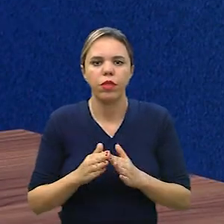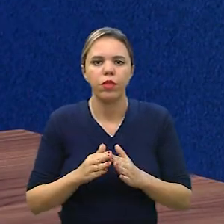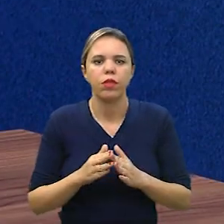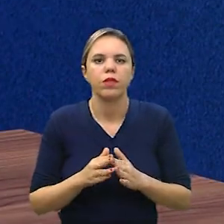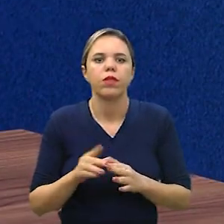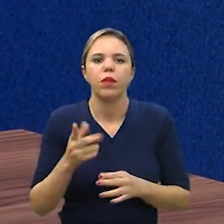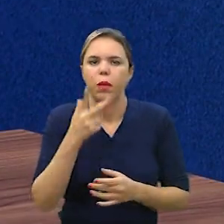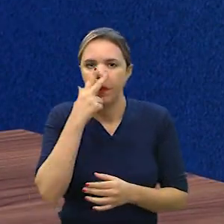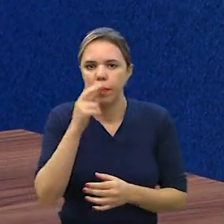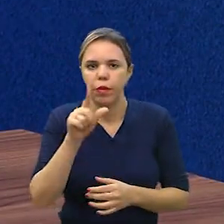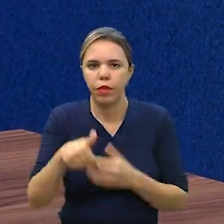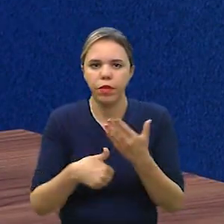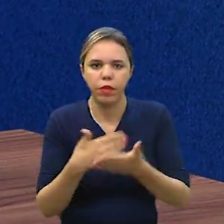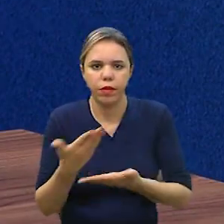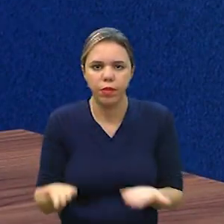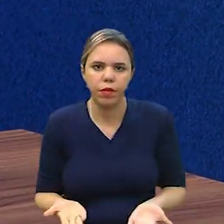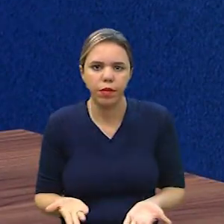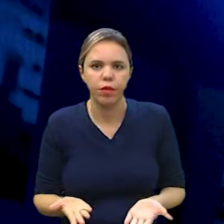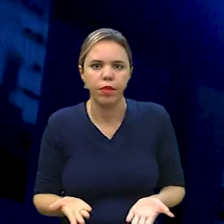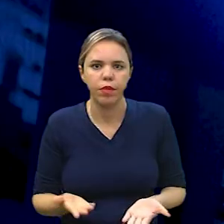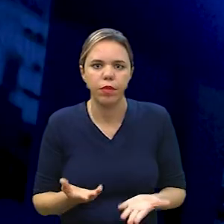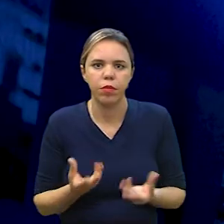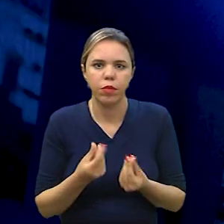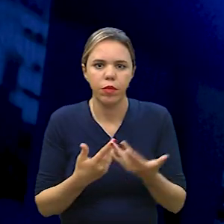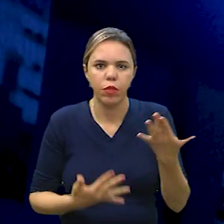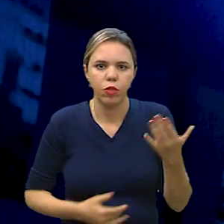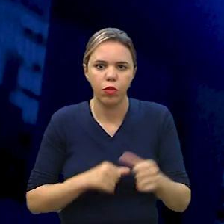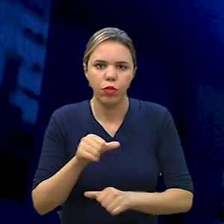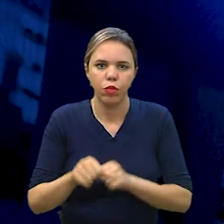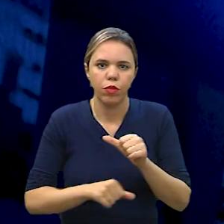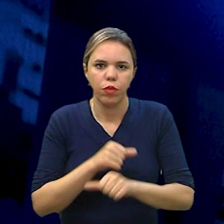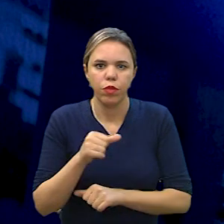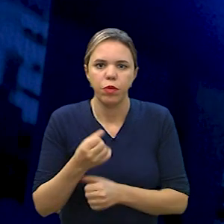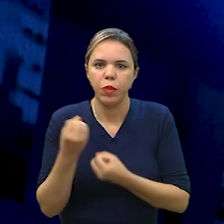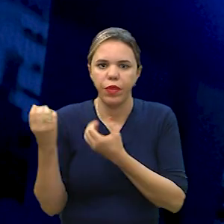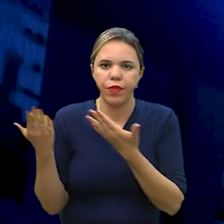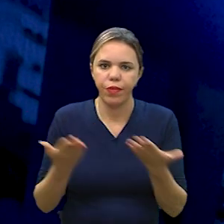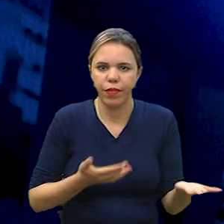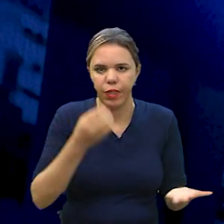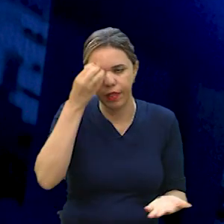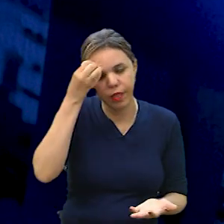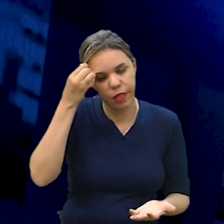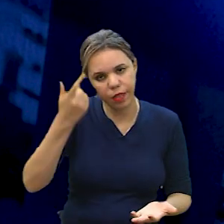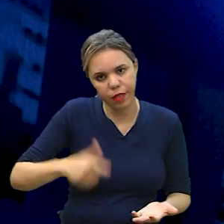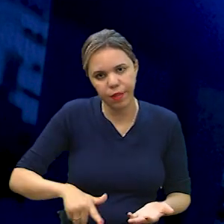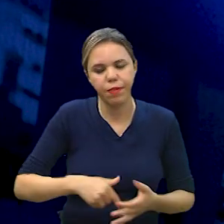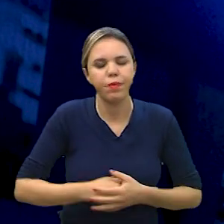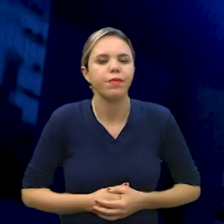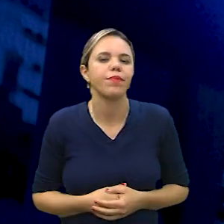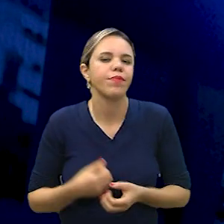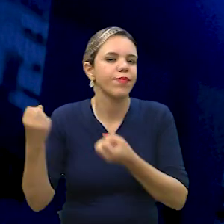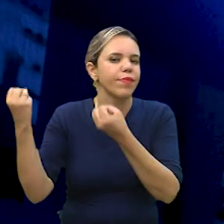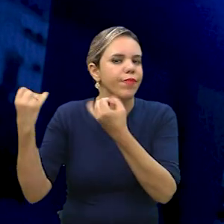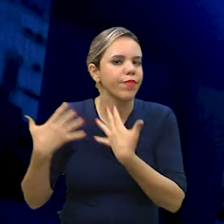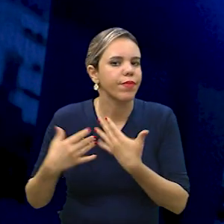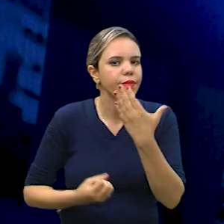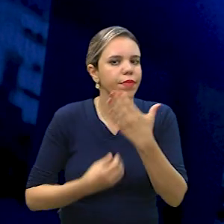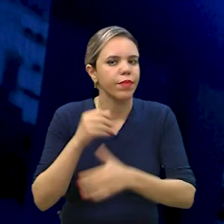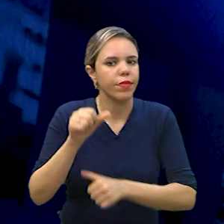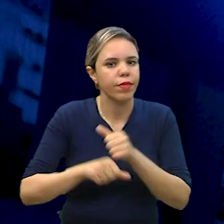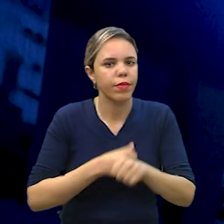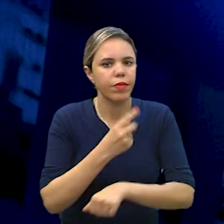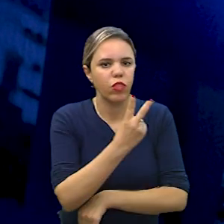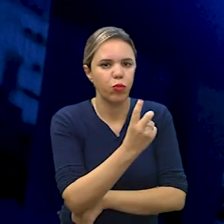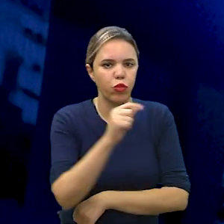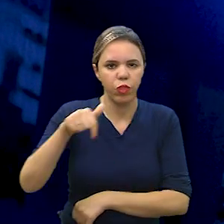era um salão, mas parece que desde então muita coisa mudou. Luciana, seja bem-vinda novamente. Me conta o que aconteceu